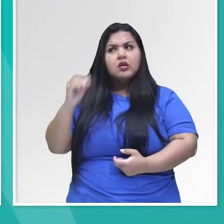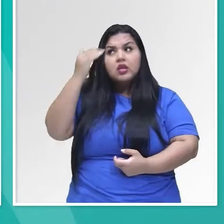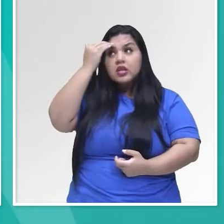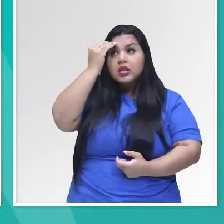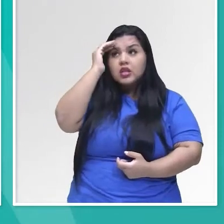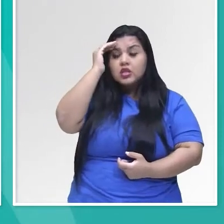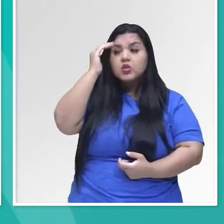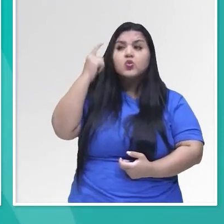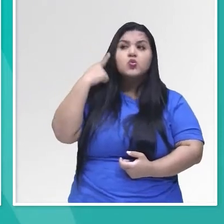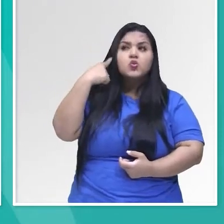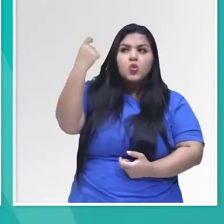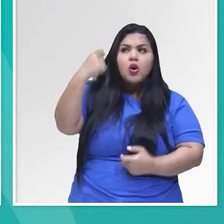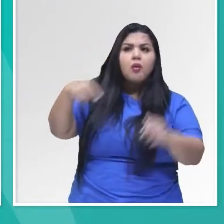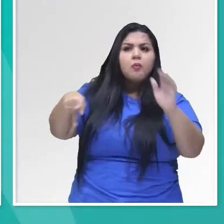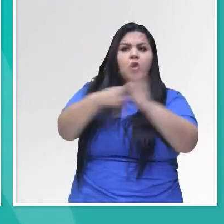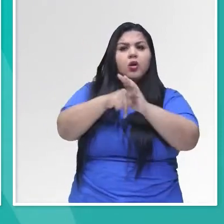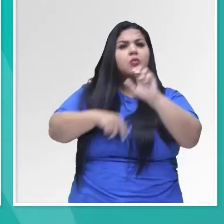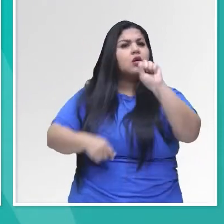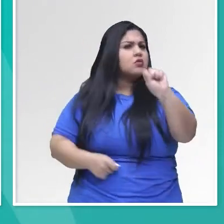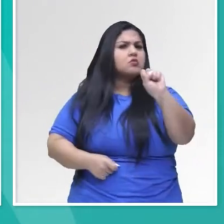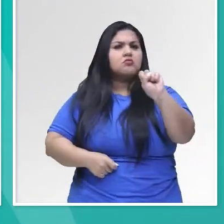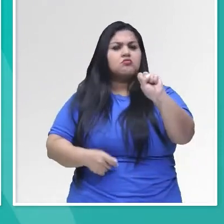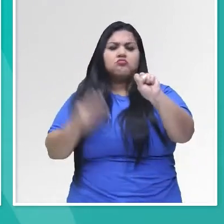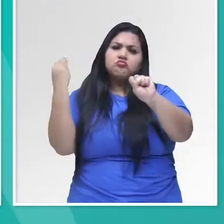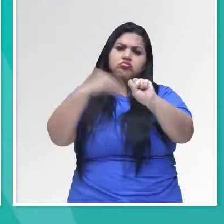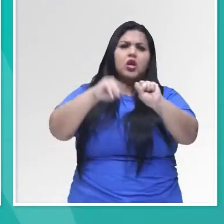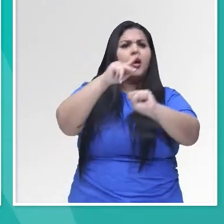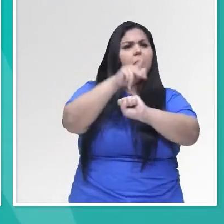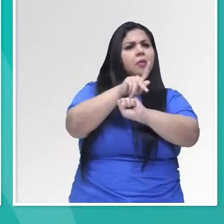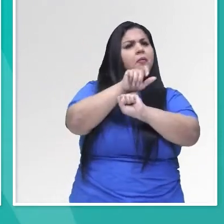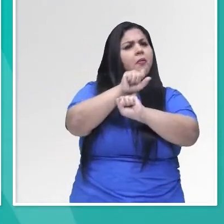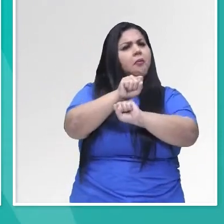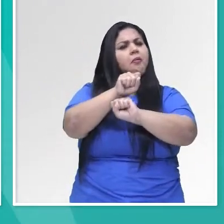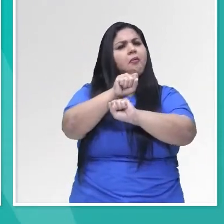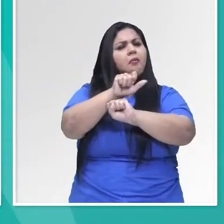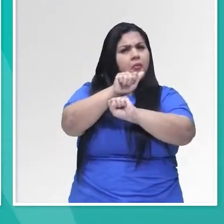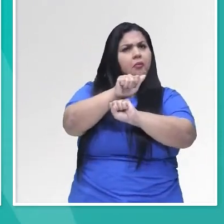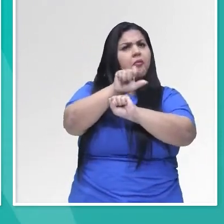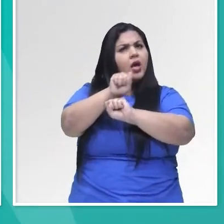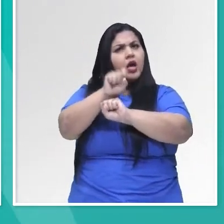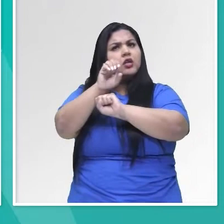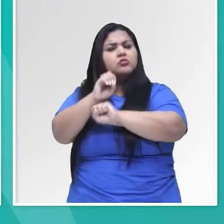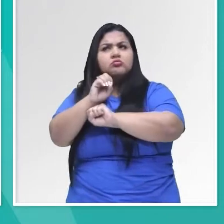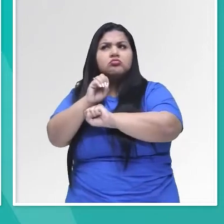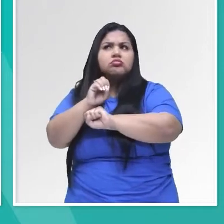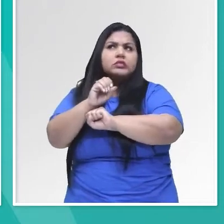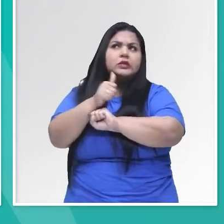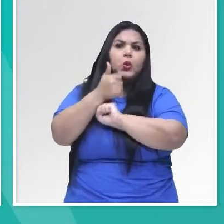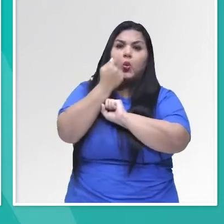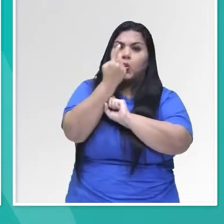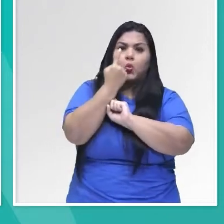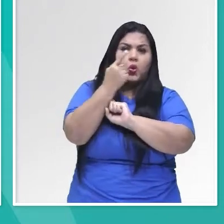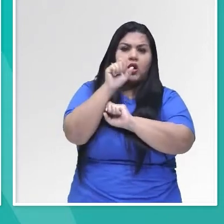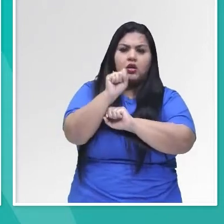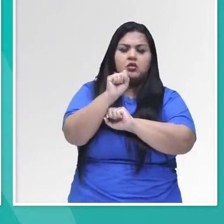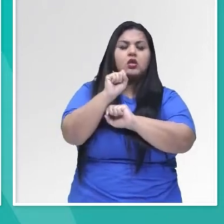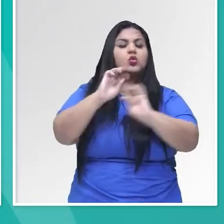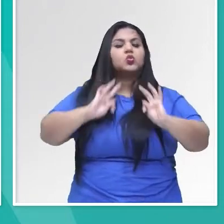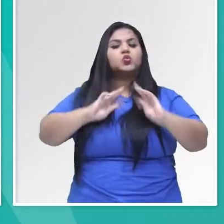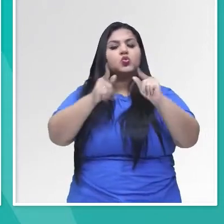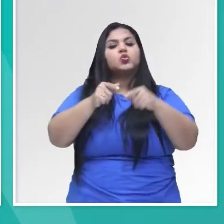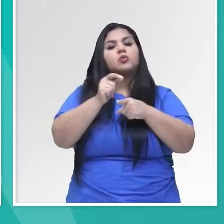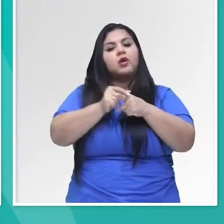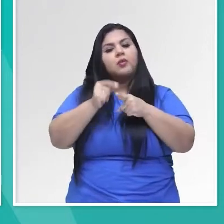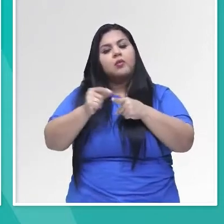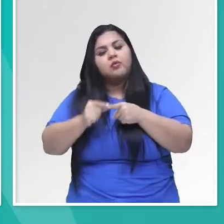este som é próprio da letra S e coloca apenas uma letra S. Então, tudo isso é estudado na fonética da